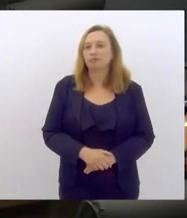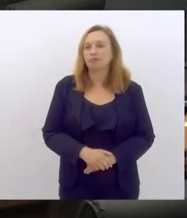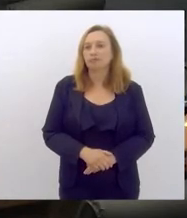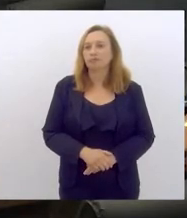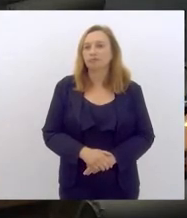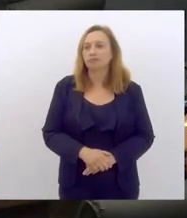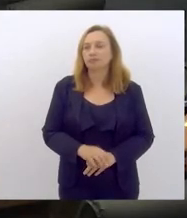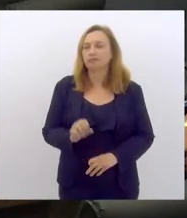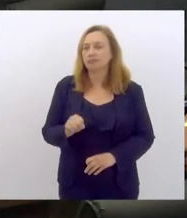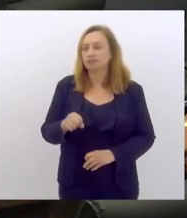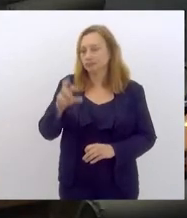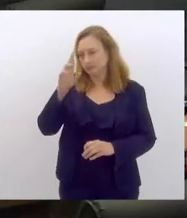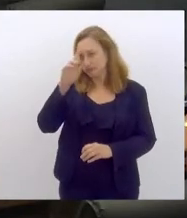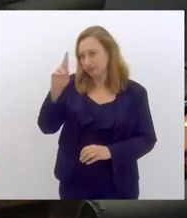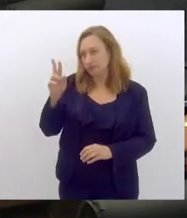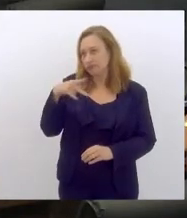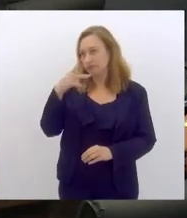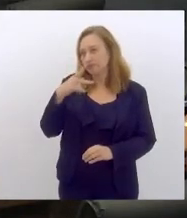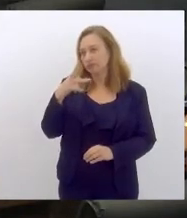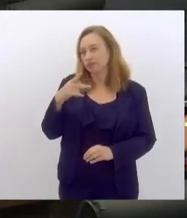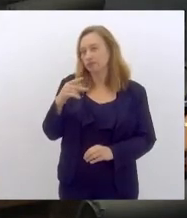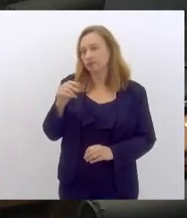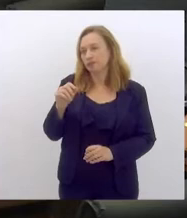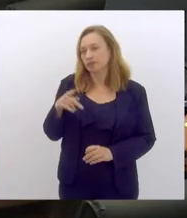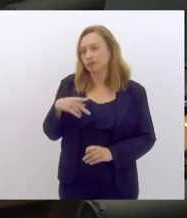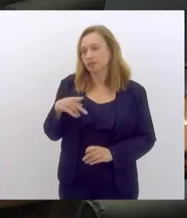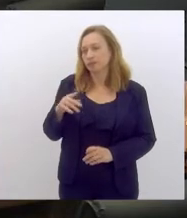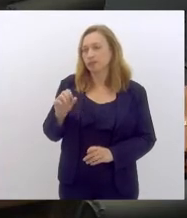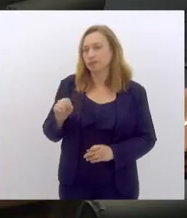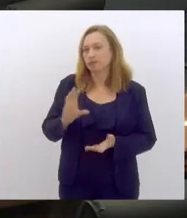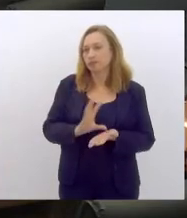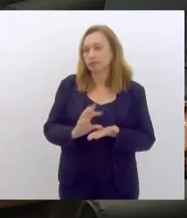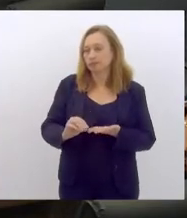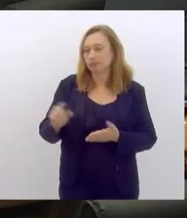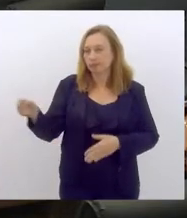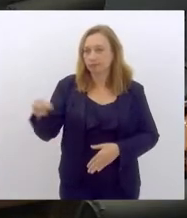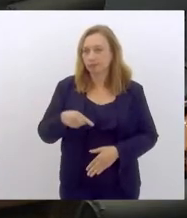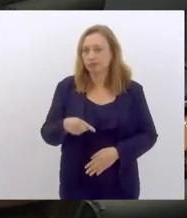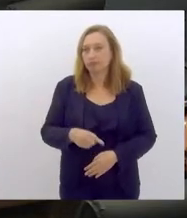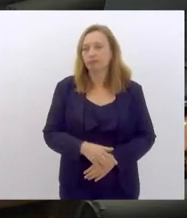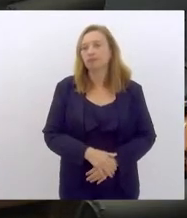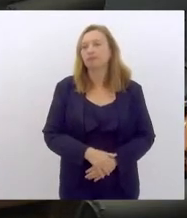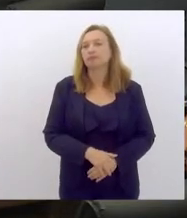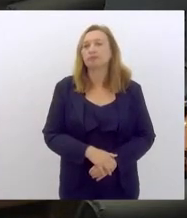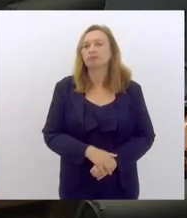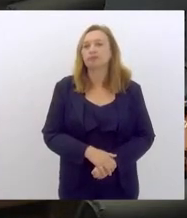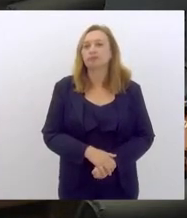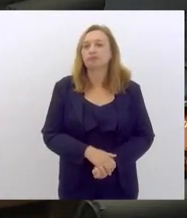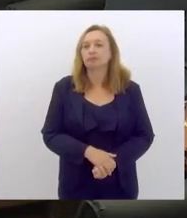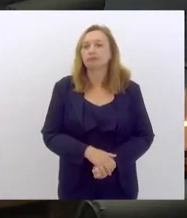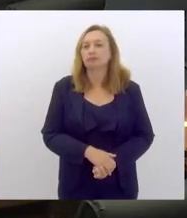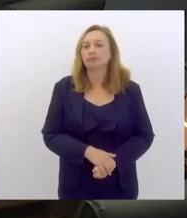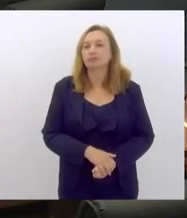Vossa Excelência até me falou em off que faria isso. Me dá a pauta aqui. Só para a gente resolver, entendeu? Um instante só.